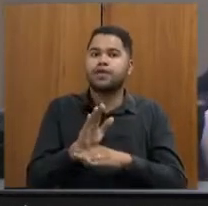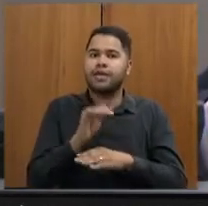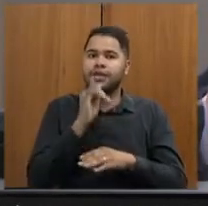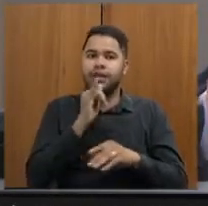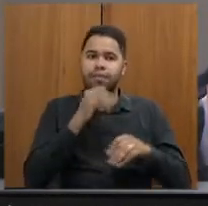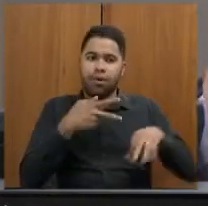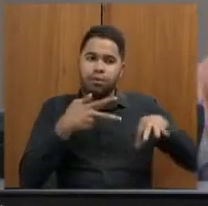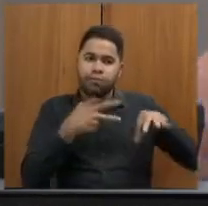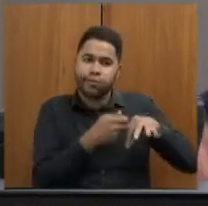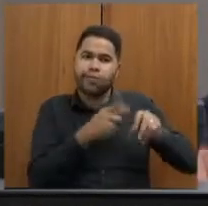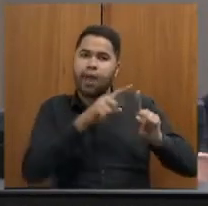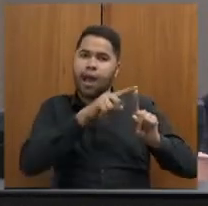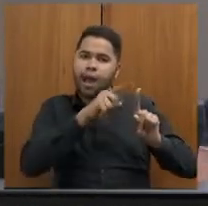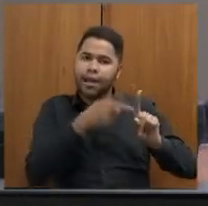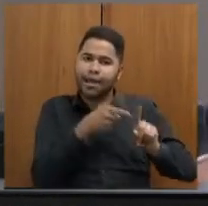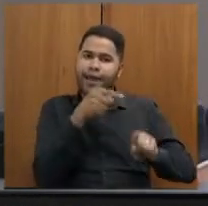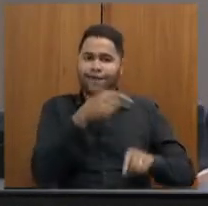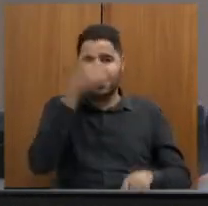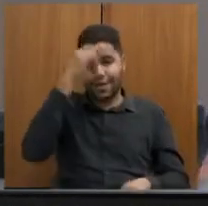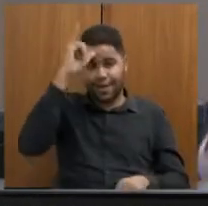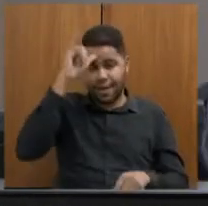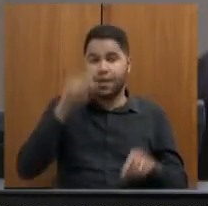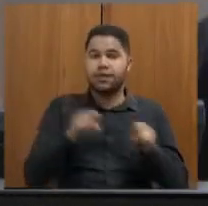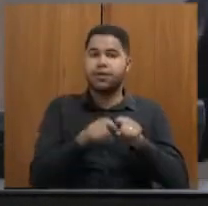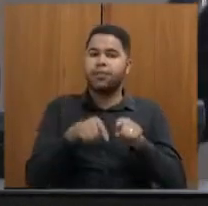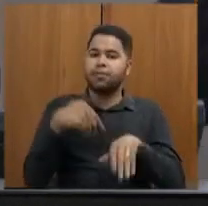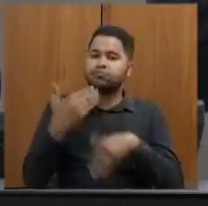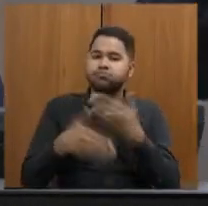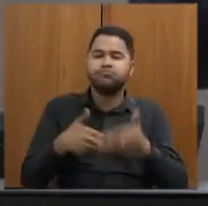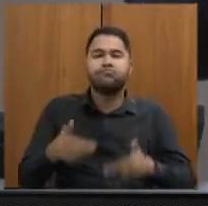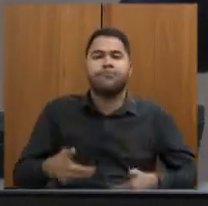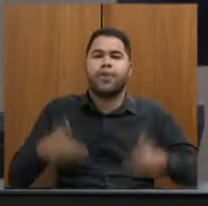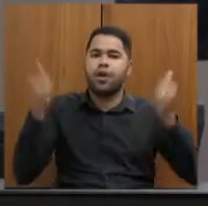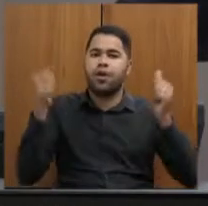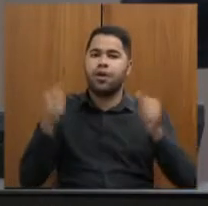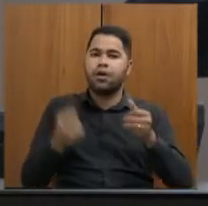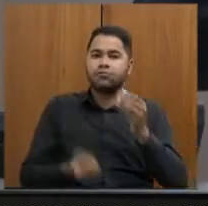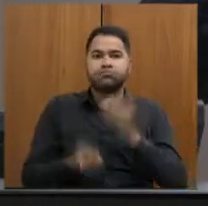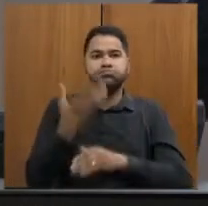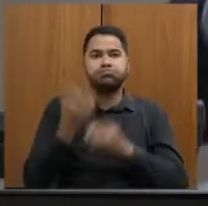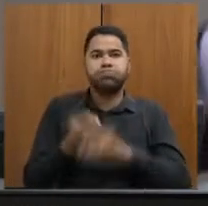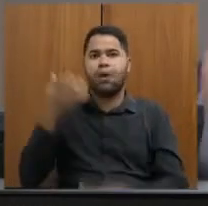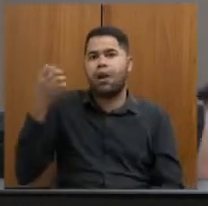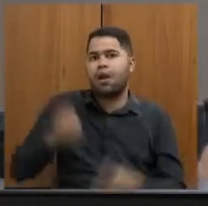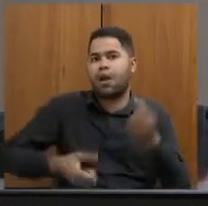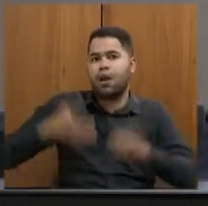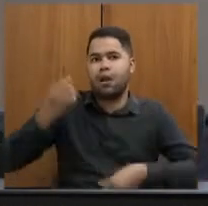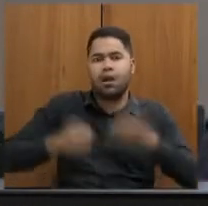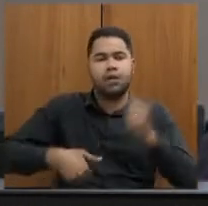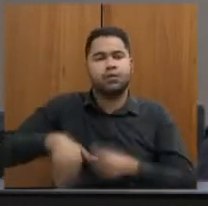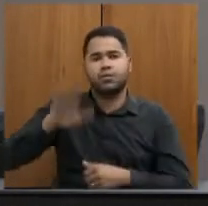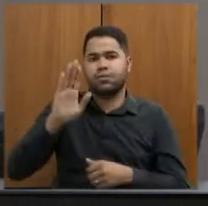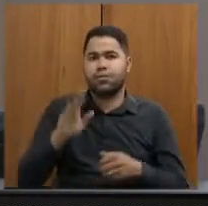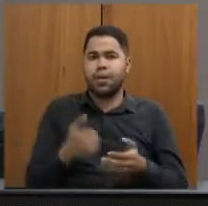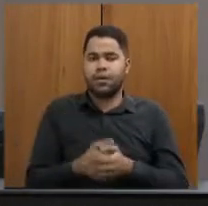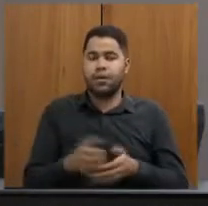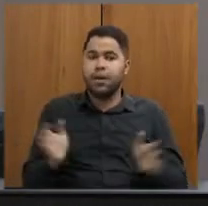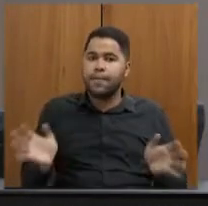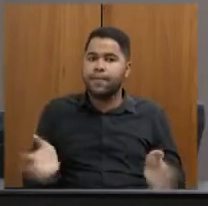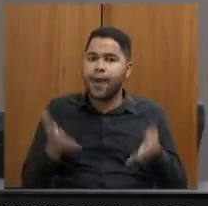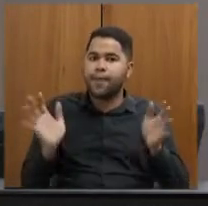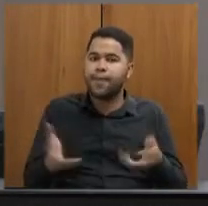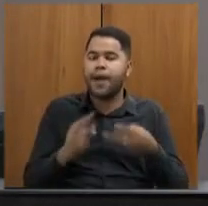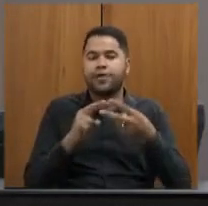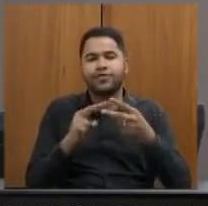animais mais um animal mais precoce o rendimento melhor uma produtividade de leite maior então o fomento A